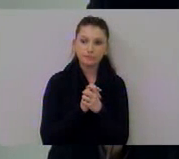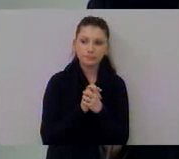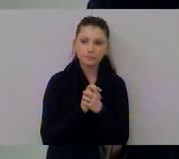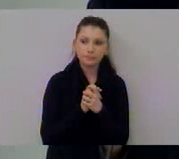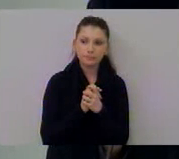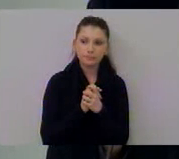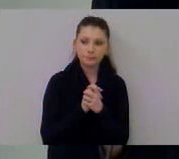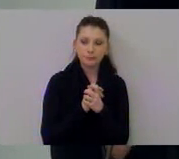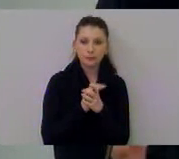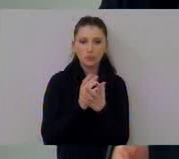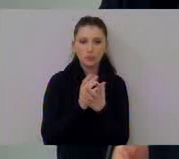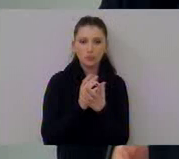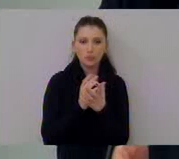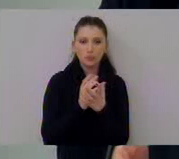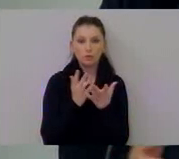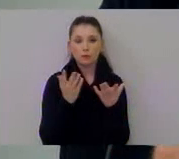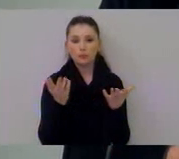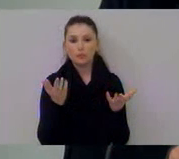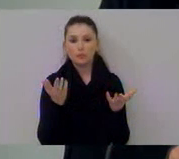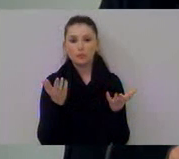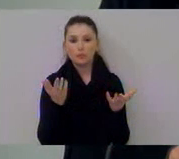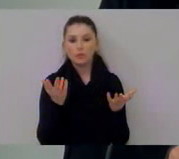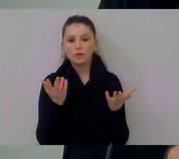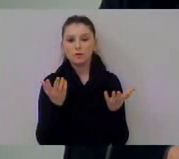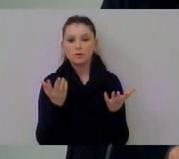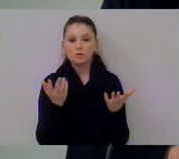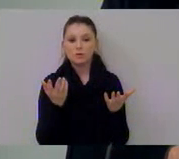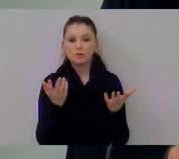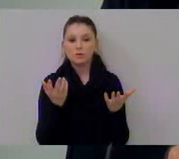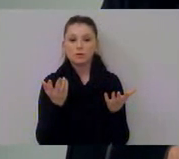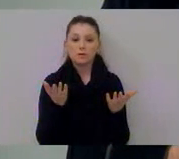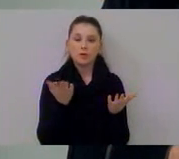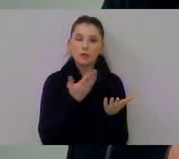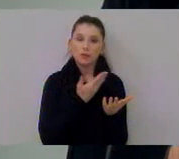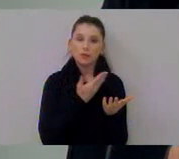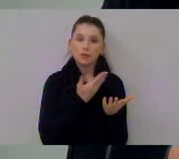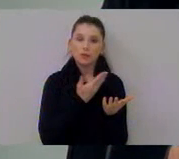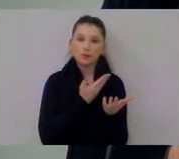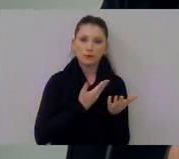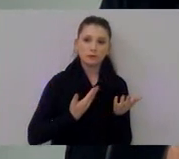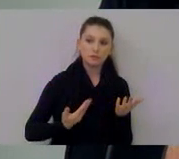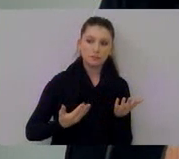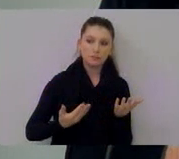a fatura maior fica para o governo federal, mas